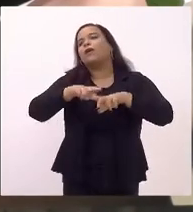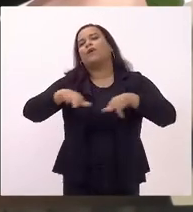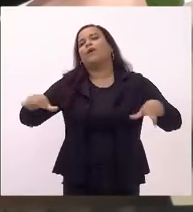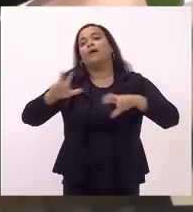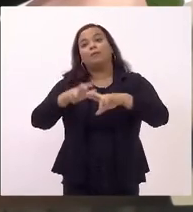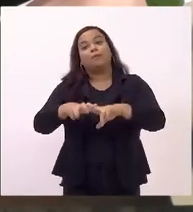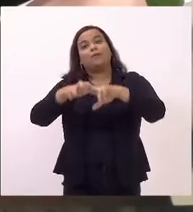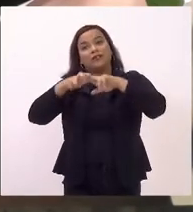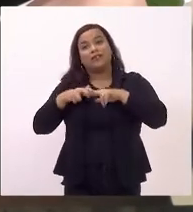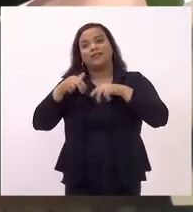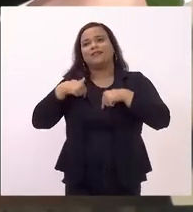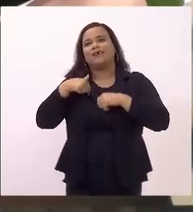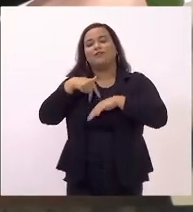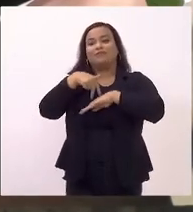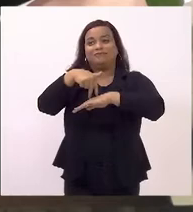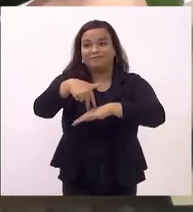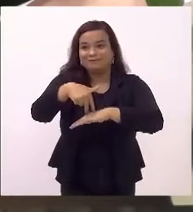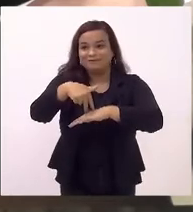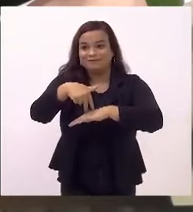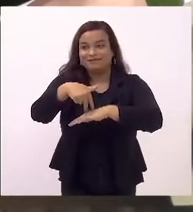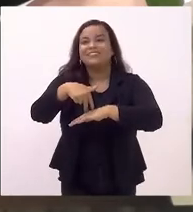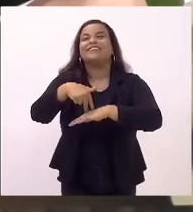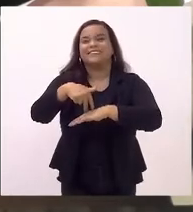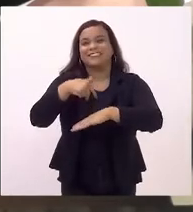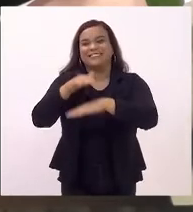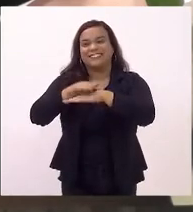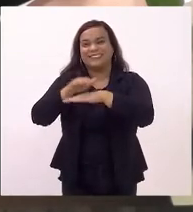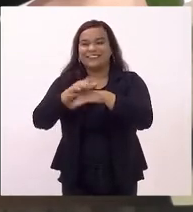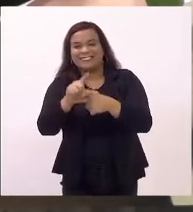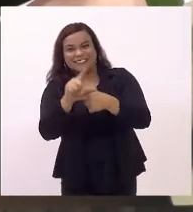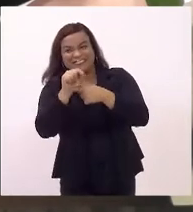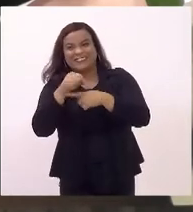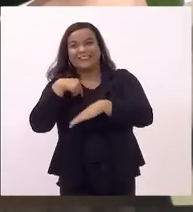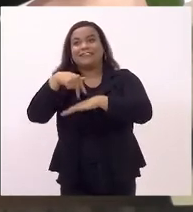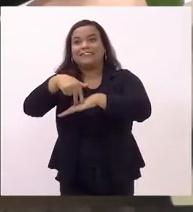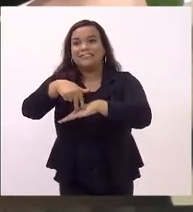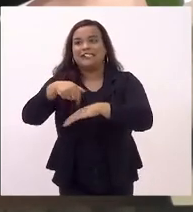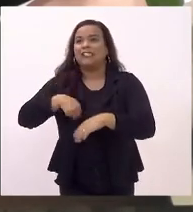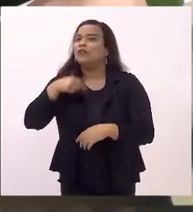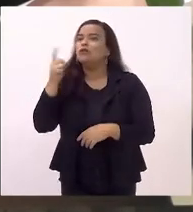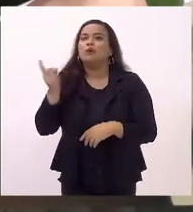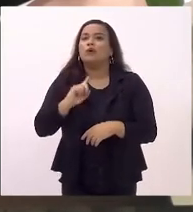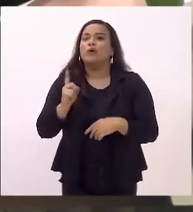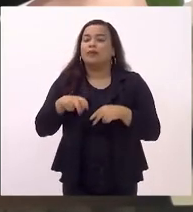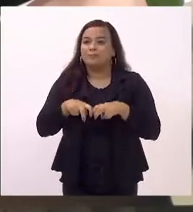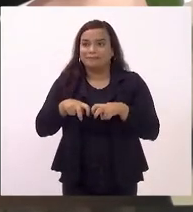que eu vim aqui, eu fiz questão de vir aqui. Eu não fui, não consegui ir